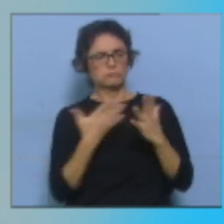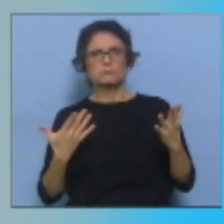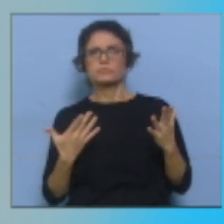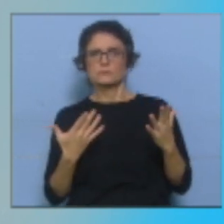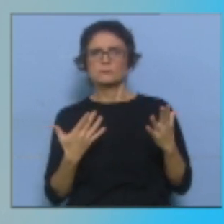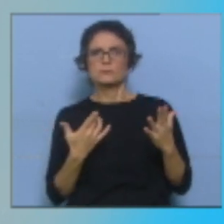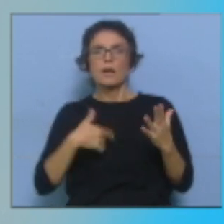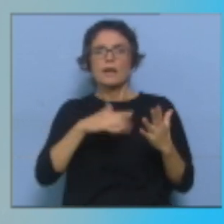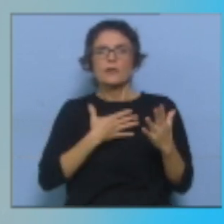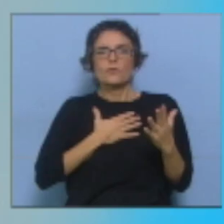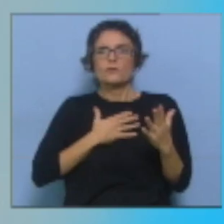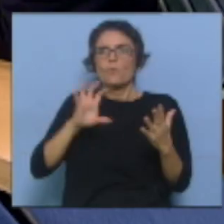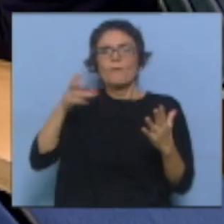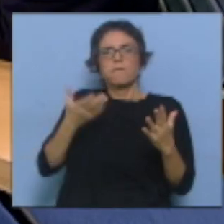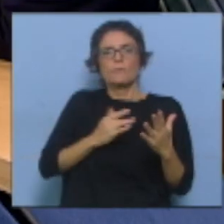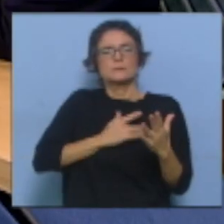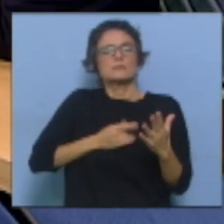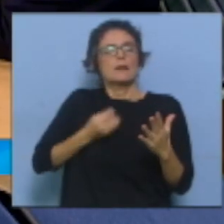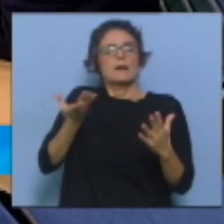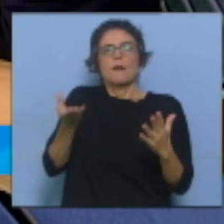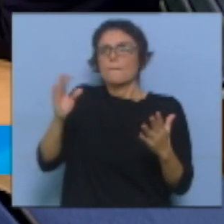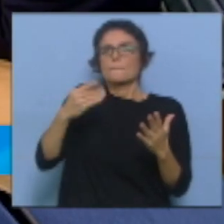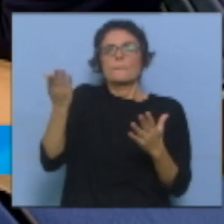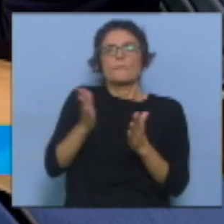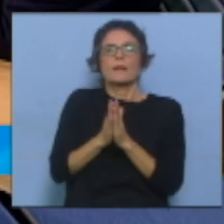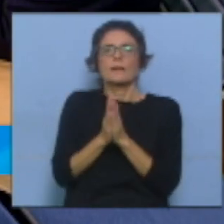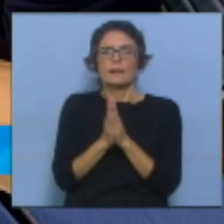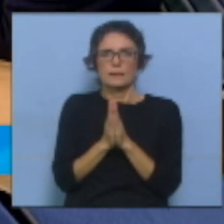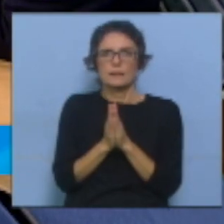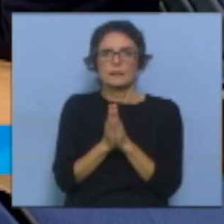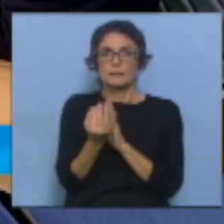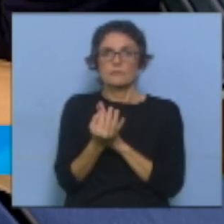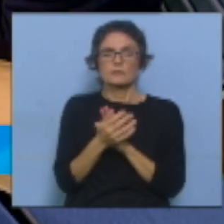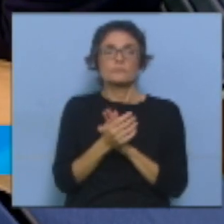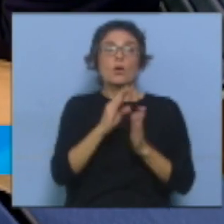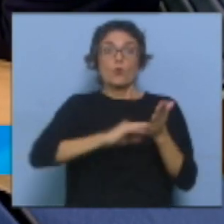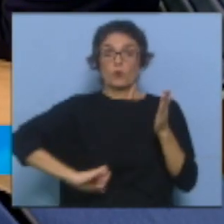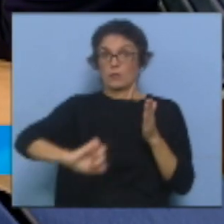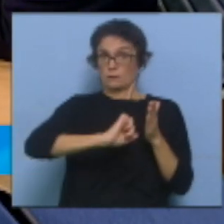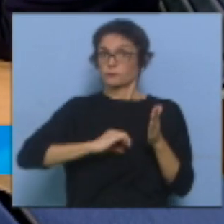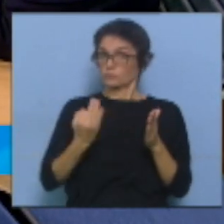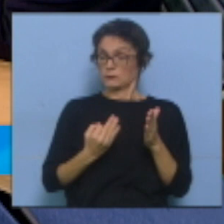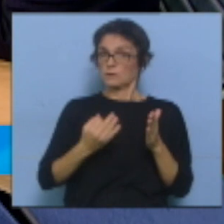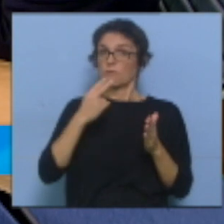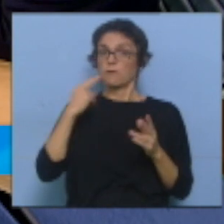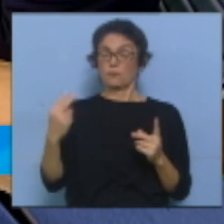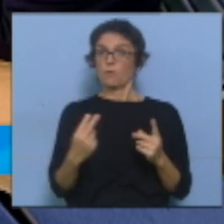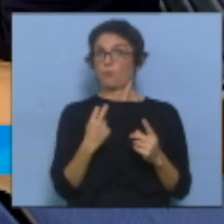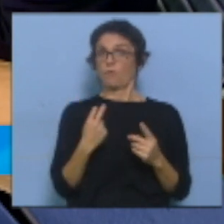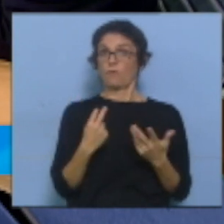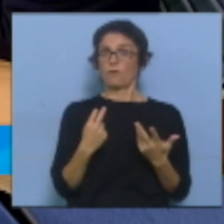mais e amarmos mais a Igreja. Mas os nossos colegas, sim, os nossos colegas olham para nós como um exemplo e quando têm